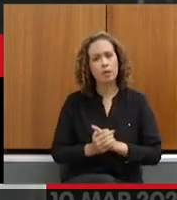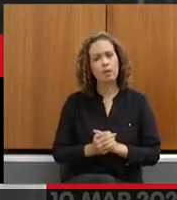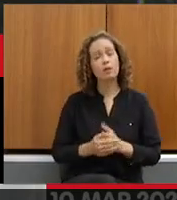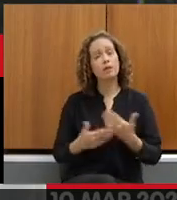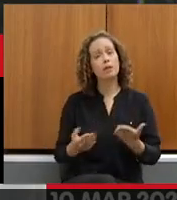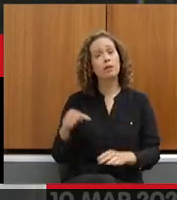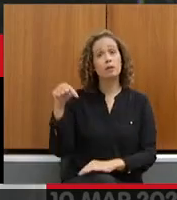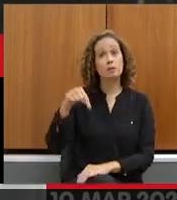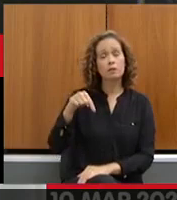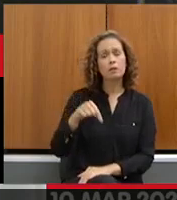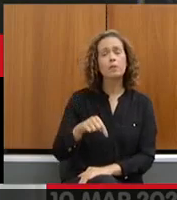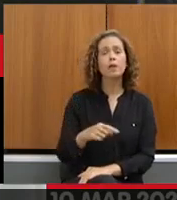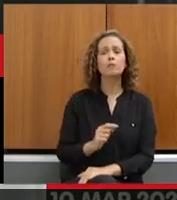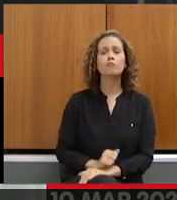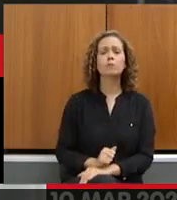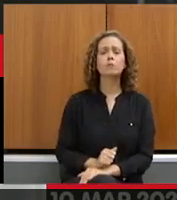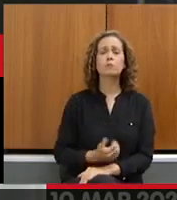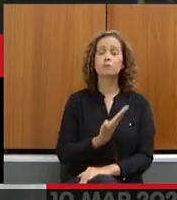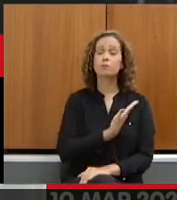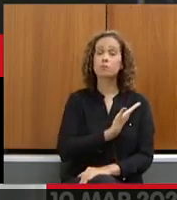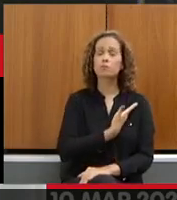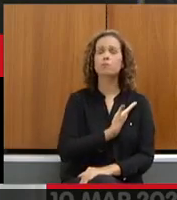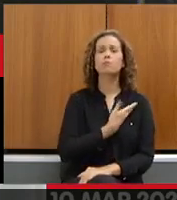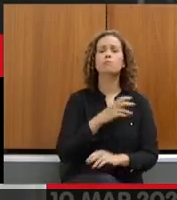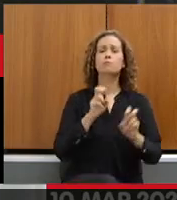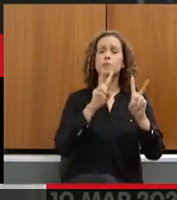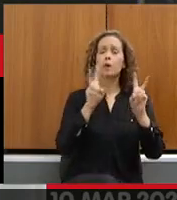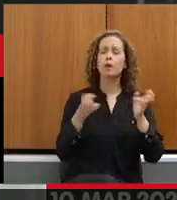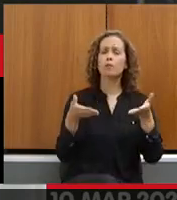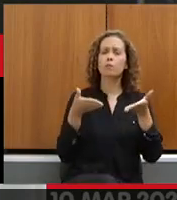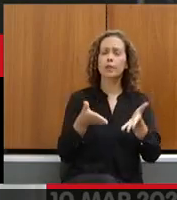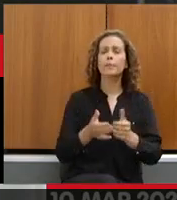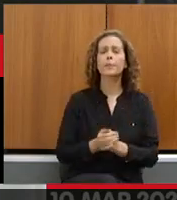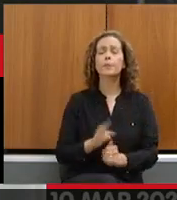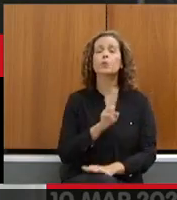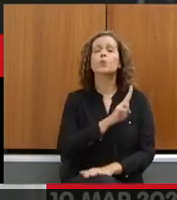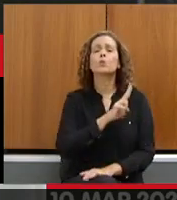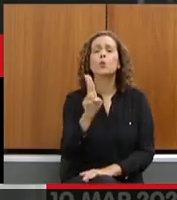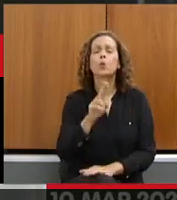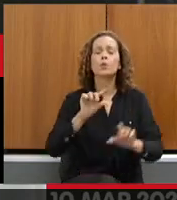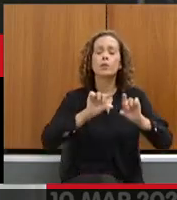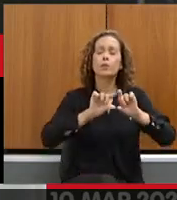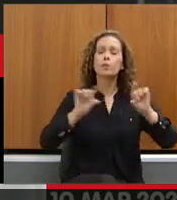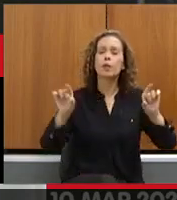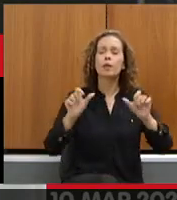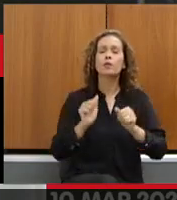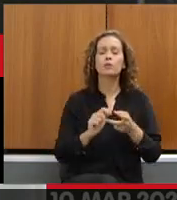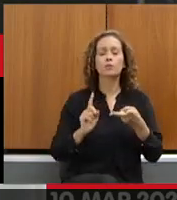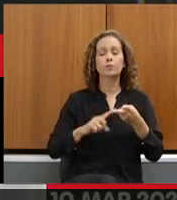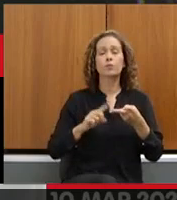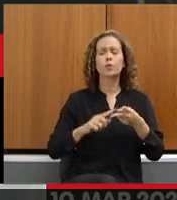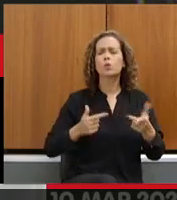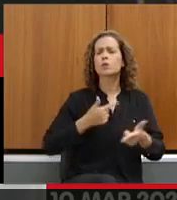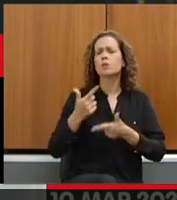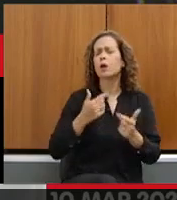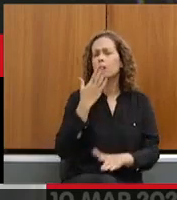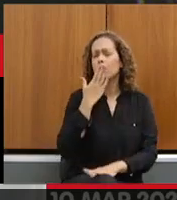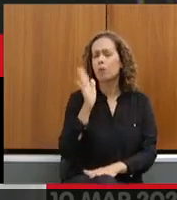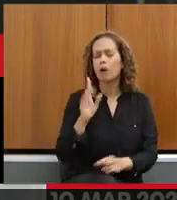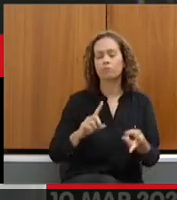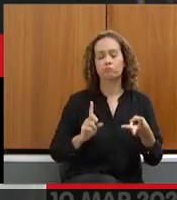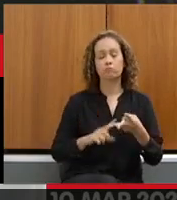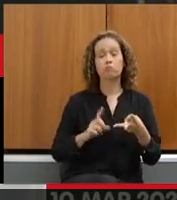atentos ao tema que seja enviado o nome completo o cargo a função e o setor de lotação